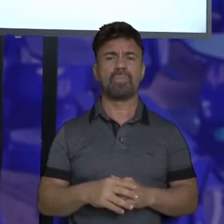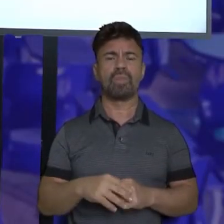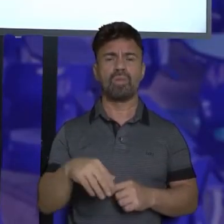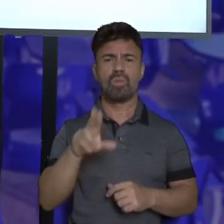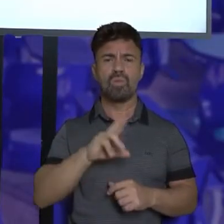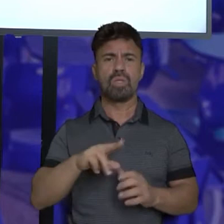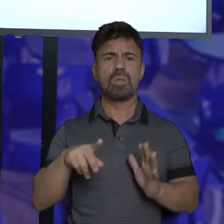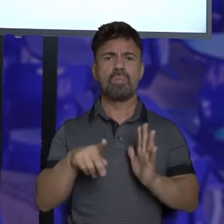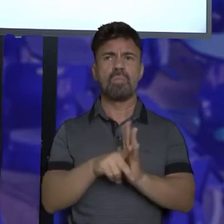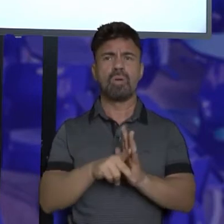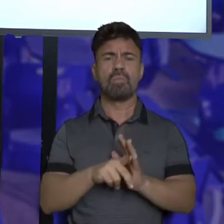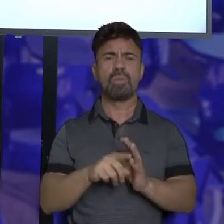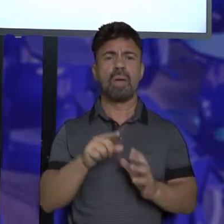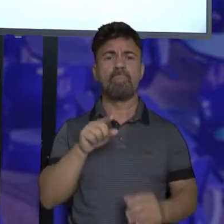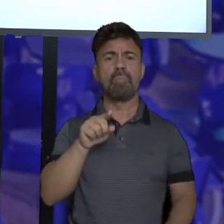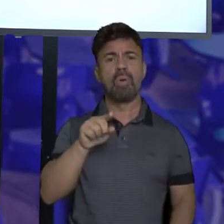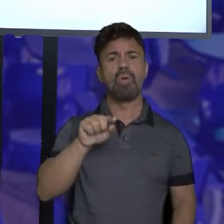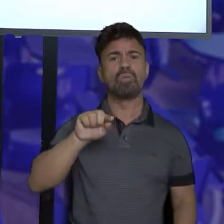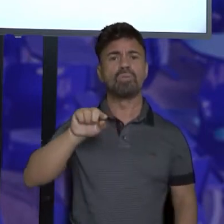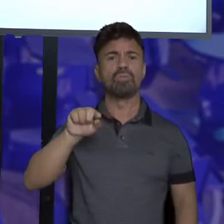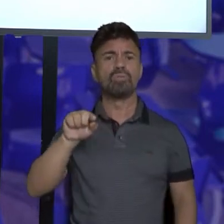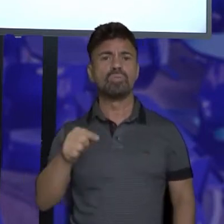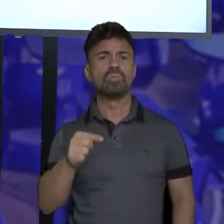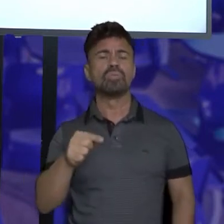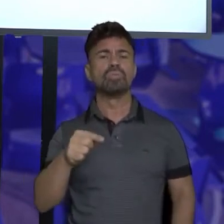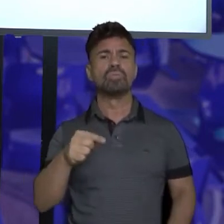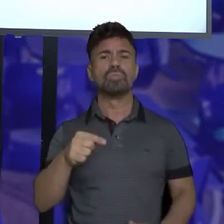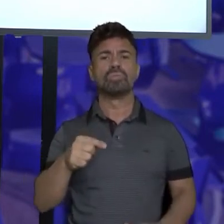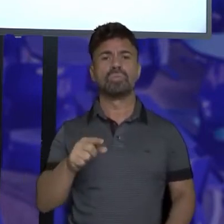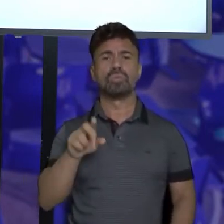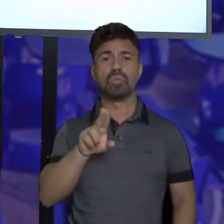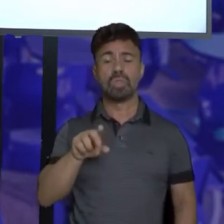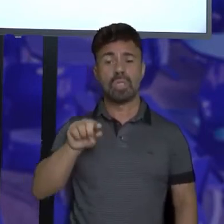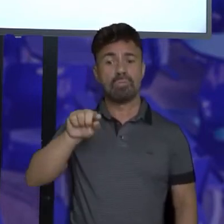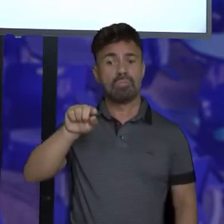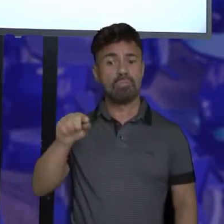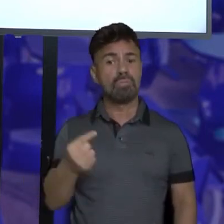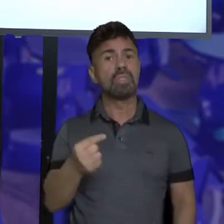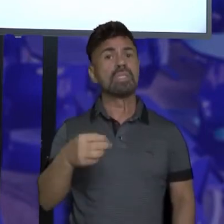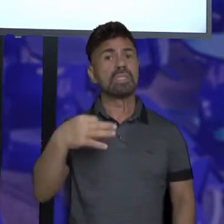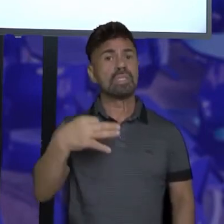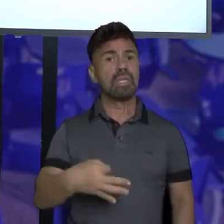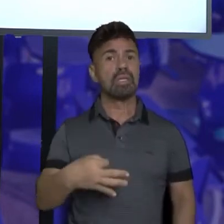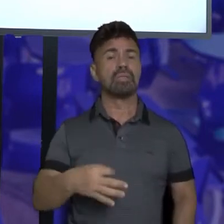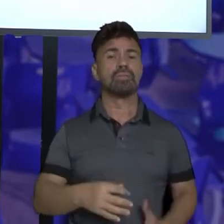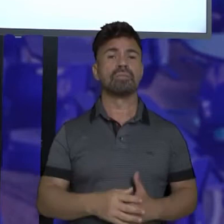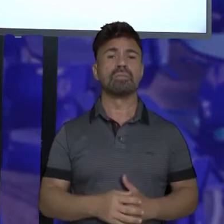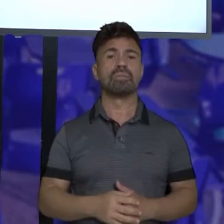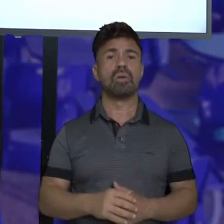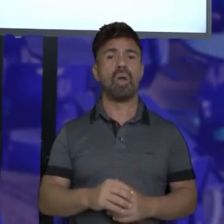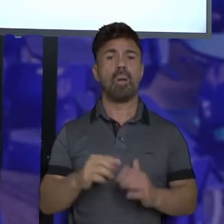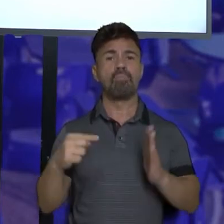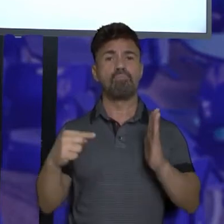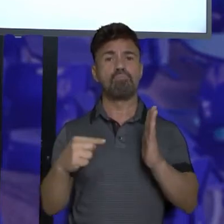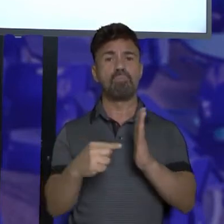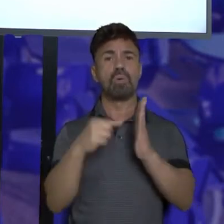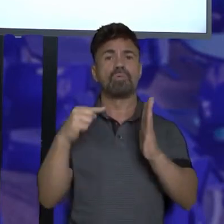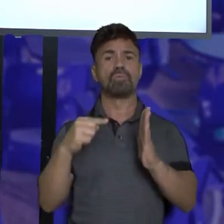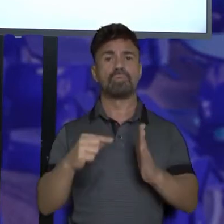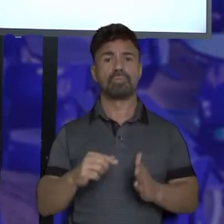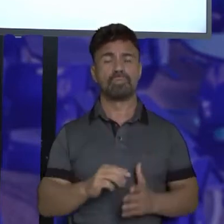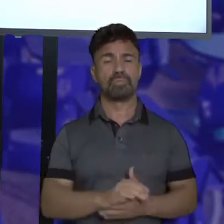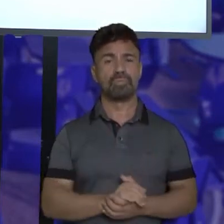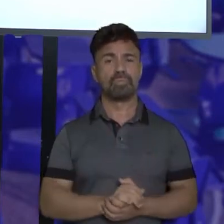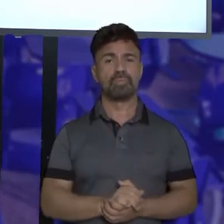da pontuação. O uso correto da vírgula, por exemplo, e o ponto final, que deve ser utilizado.